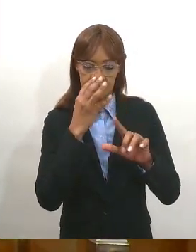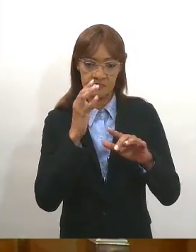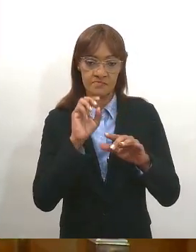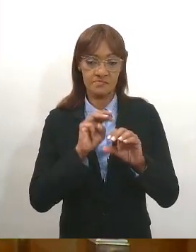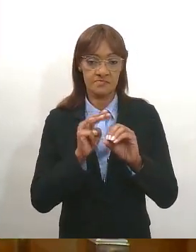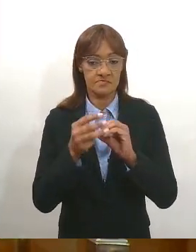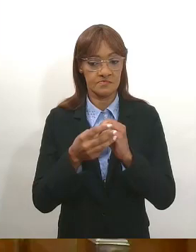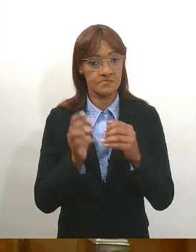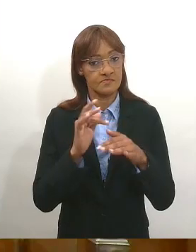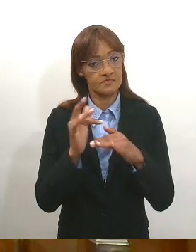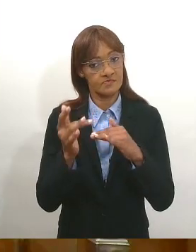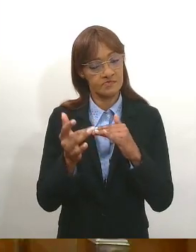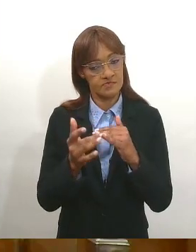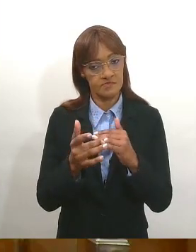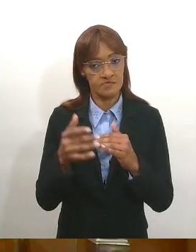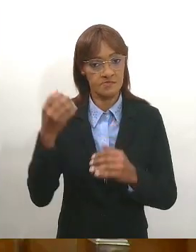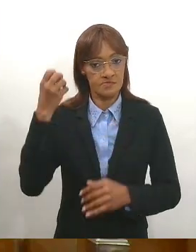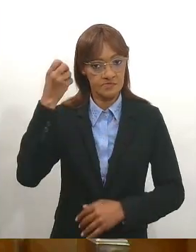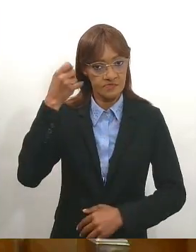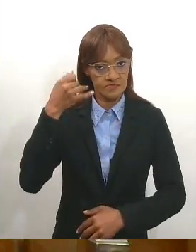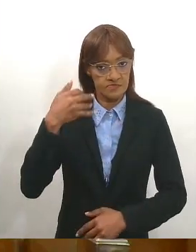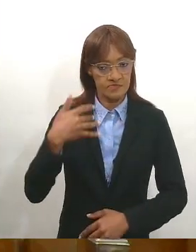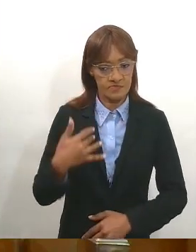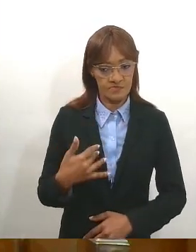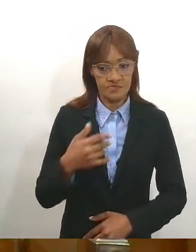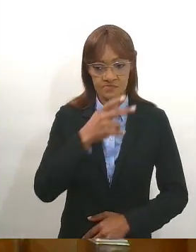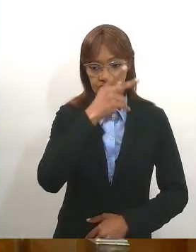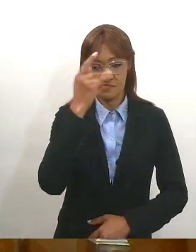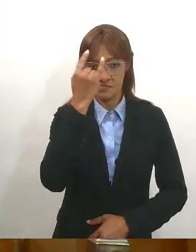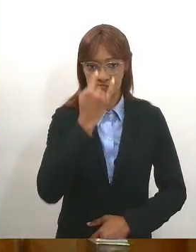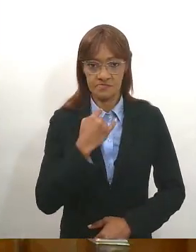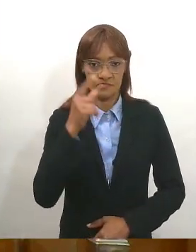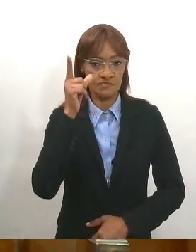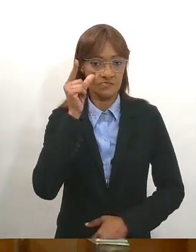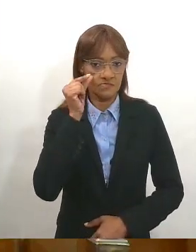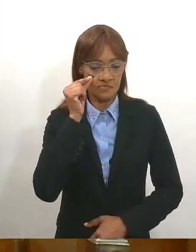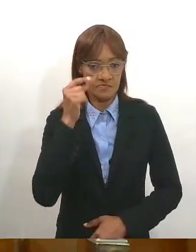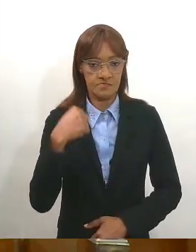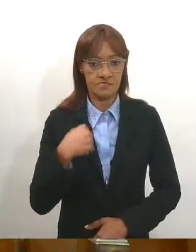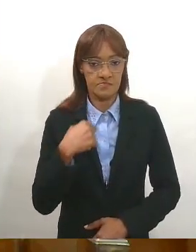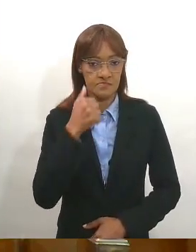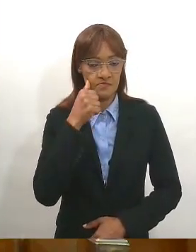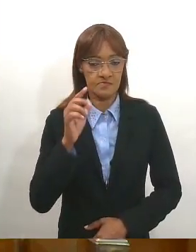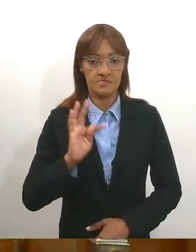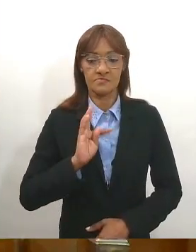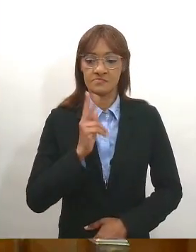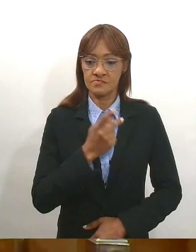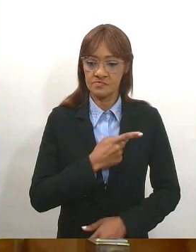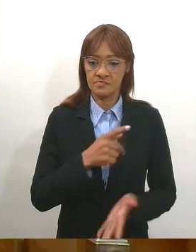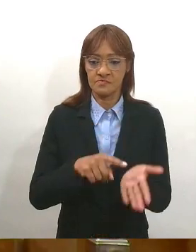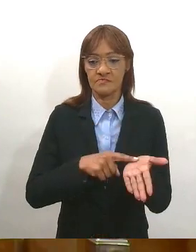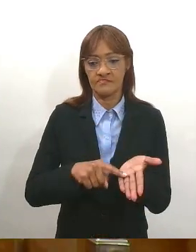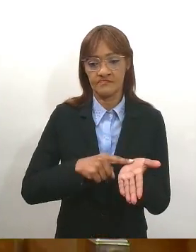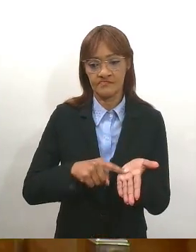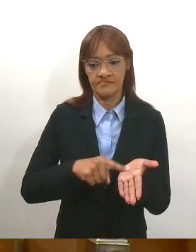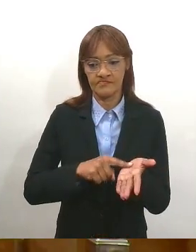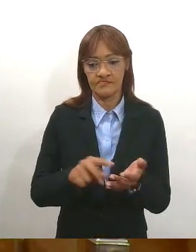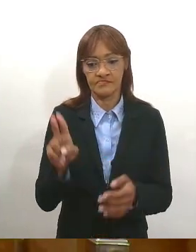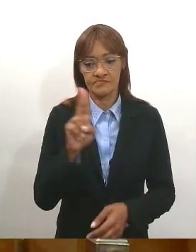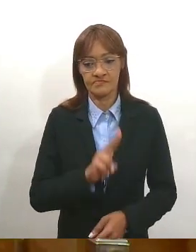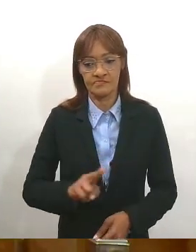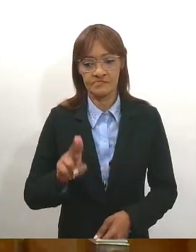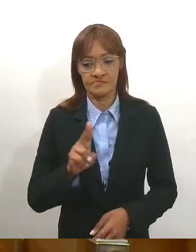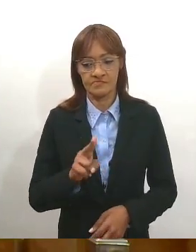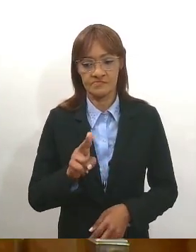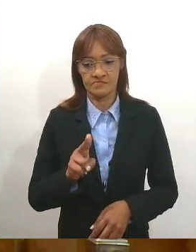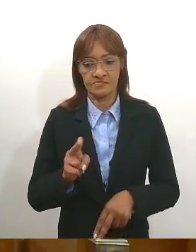pessoas cegas e com baixa visão. Sou mulher trans, cor de pele branca. Estou com uma saia prensada, com